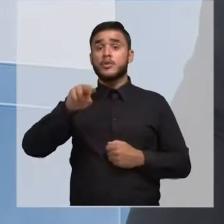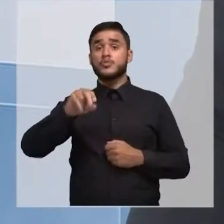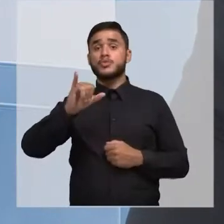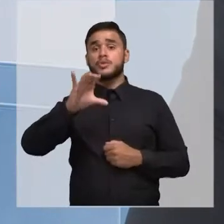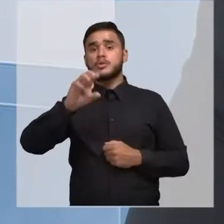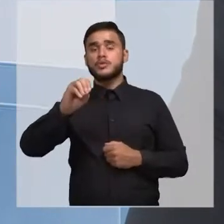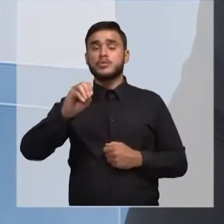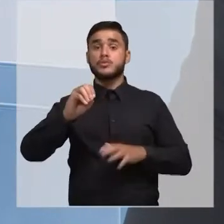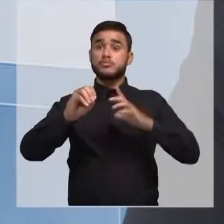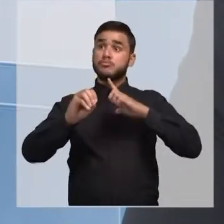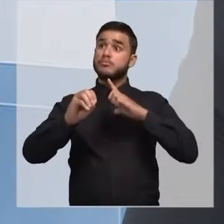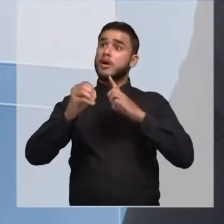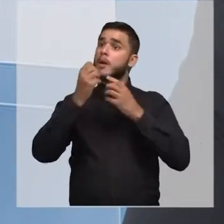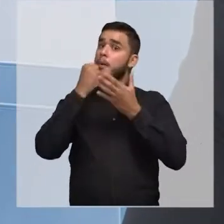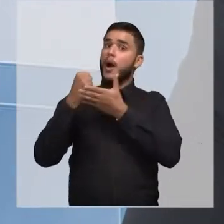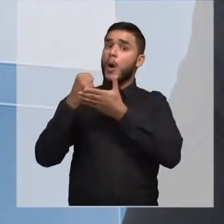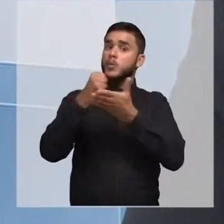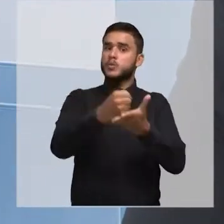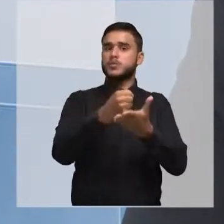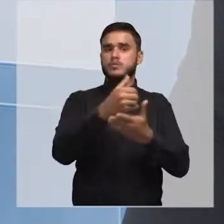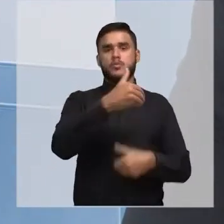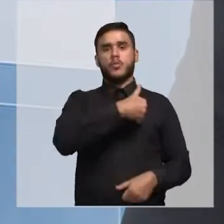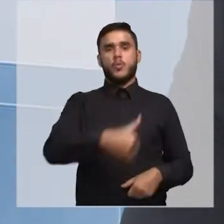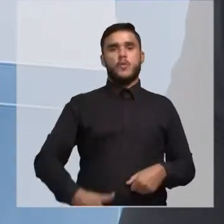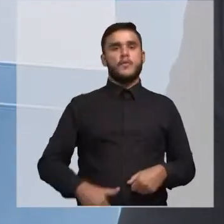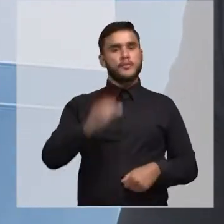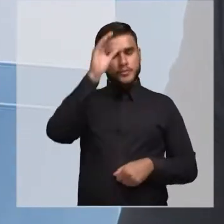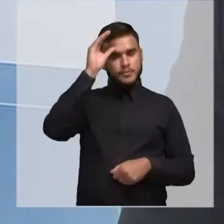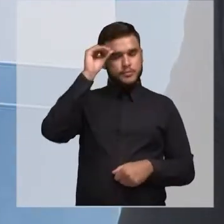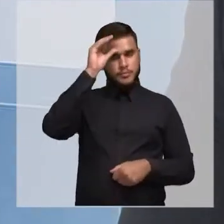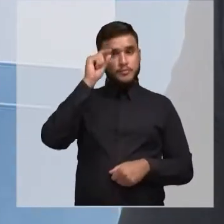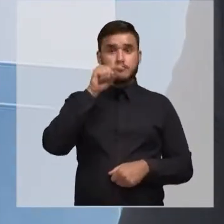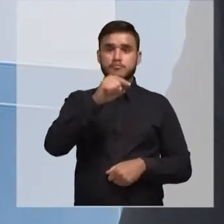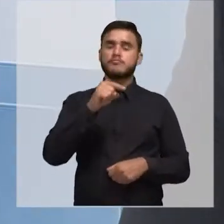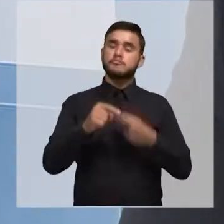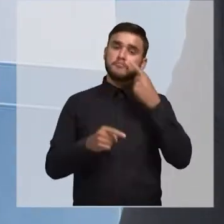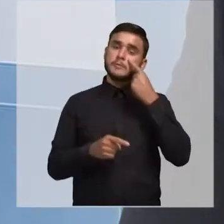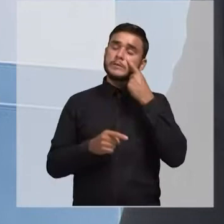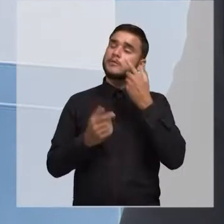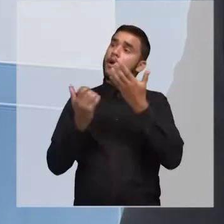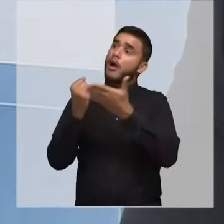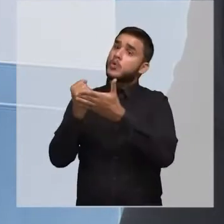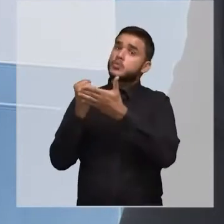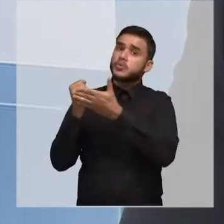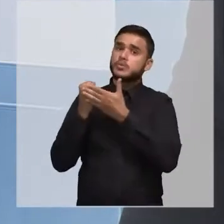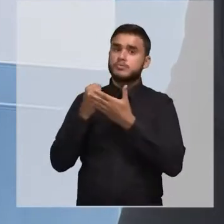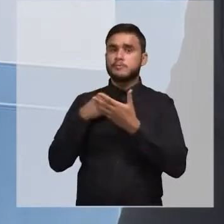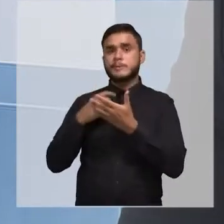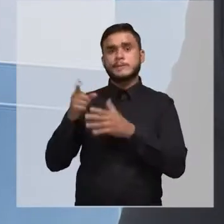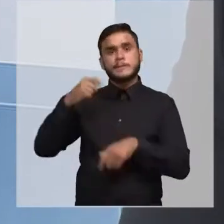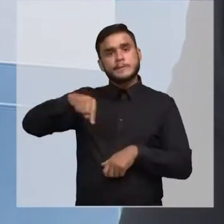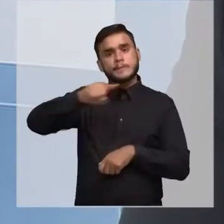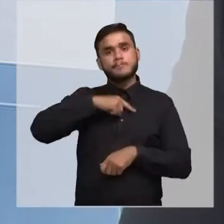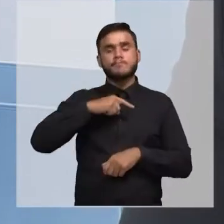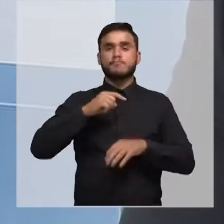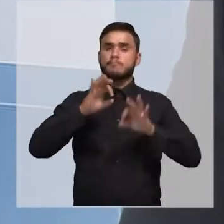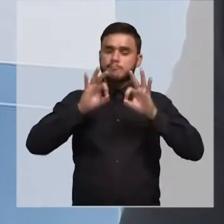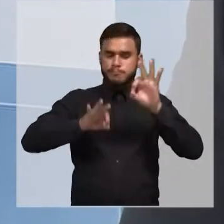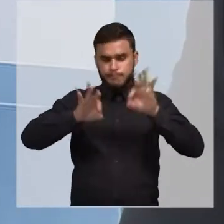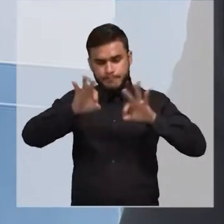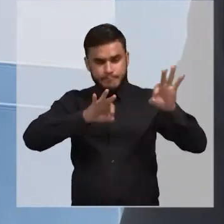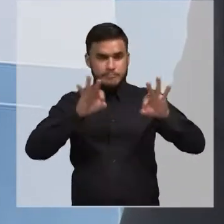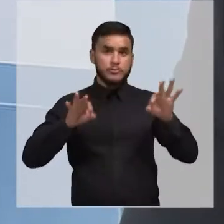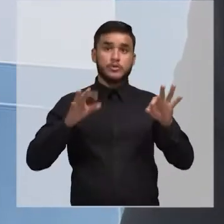entregar ao governador. O governador procurou as pessoas para governar o estado dele da melhor maneira possível